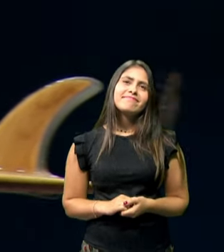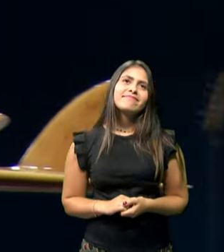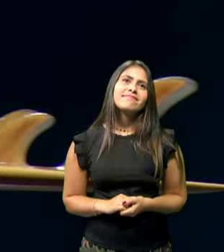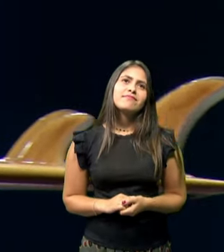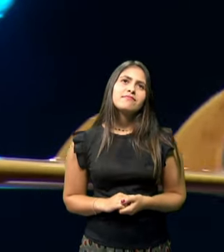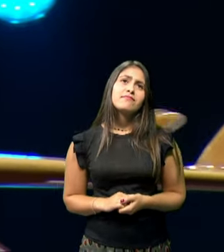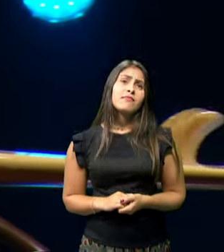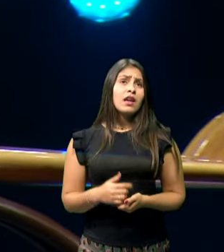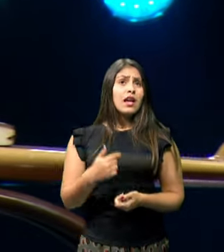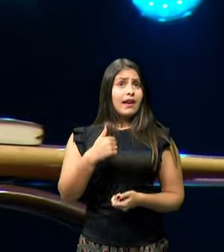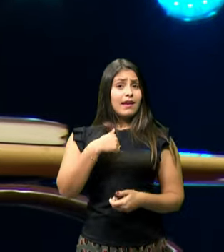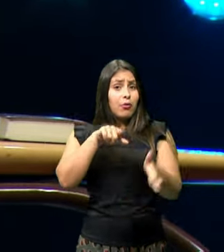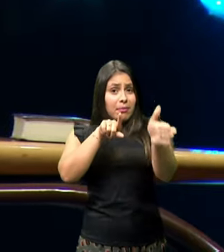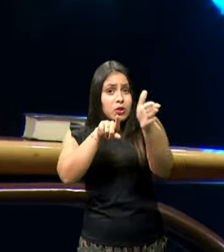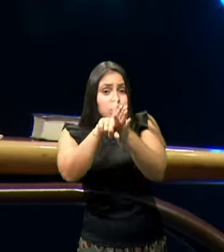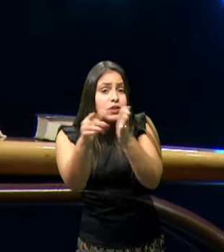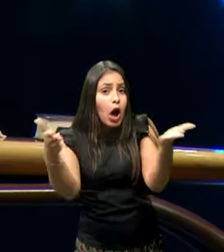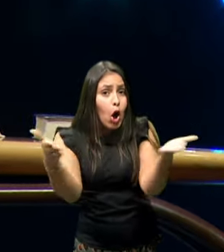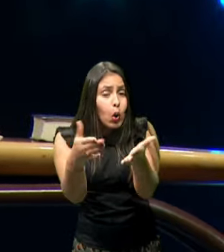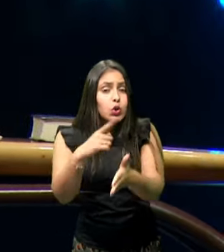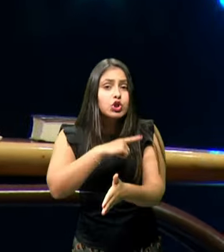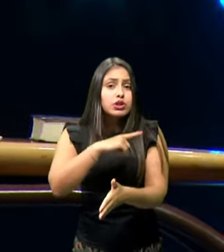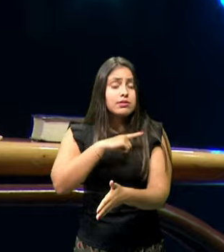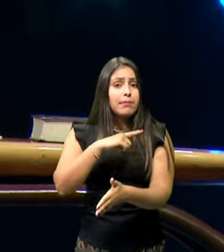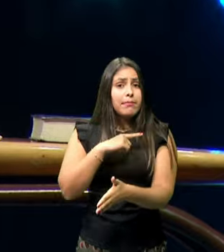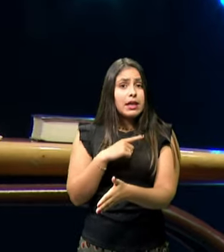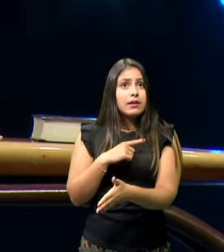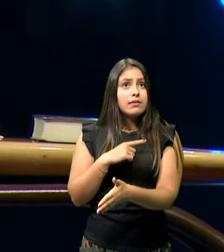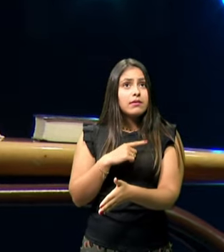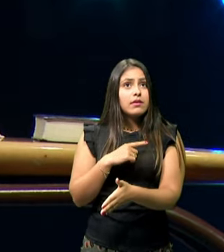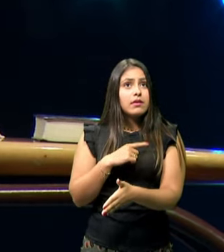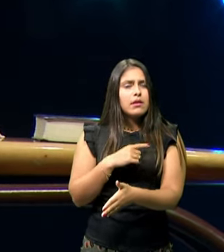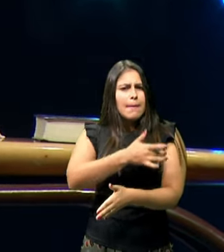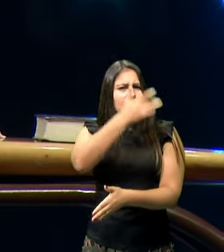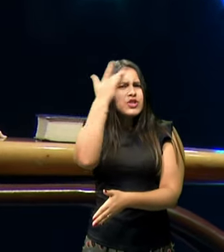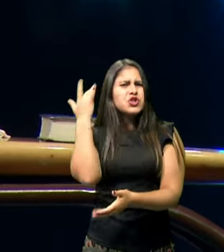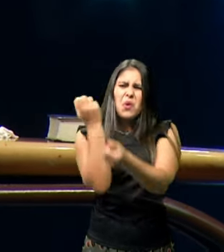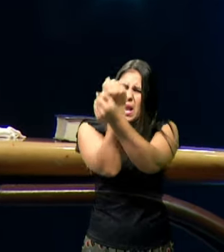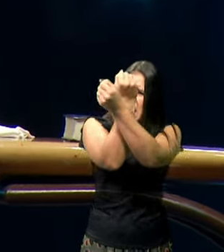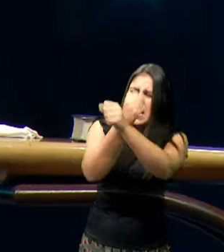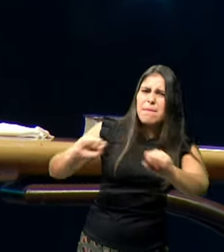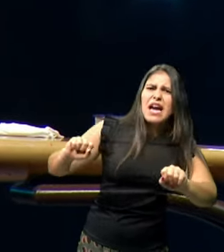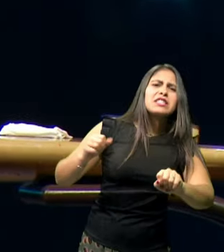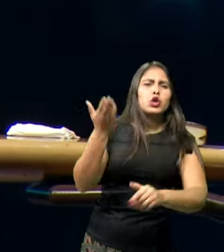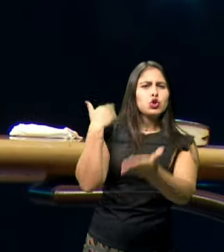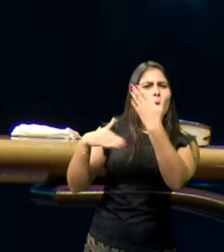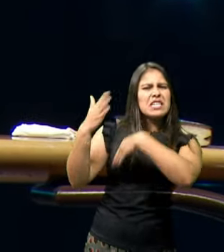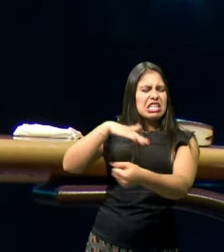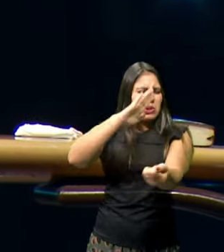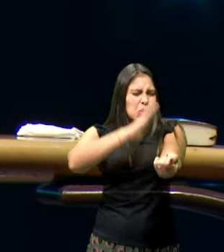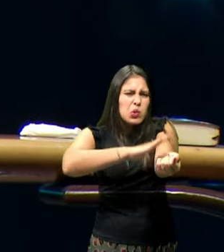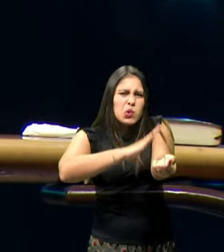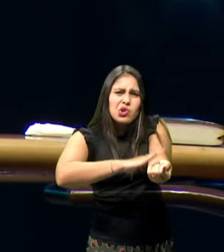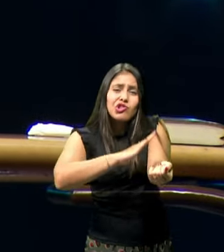Eu podia perguntar aqui essa noite, eu sei que a gente levantar, quanta gente já foi liberta de vida devassa, liberta de